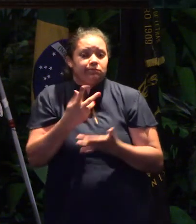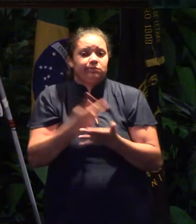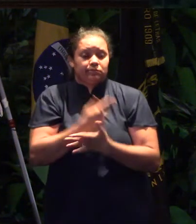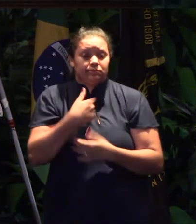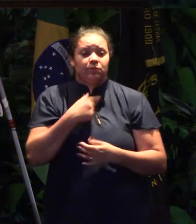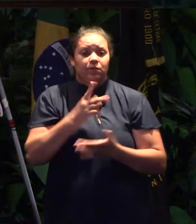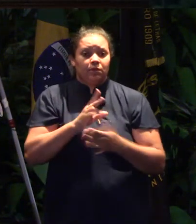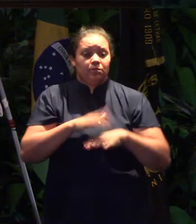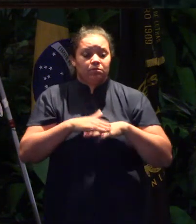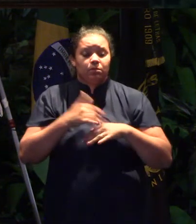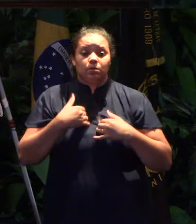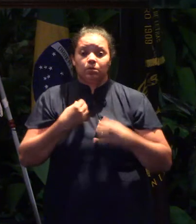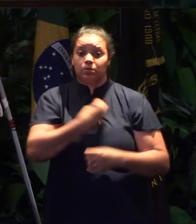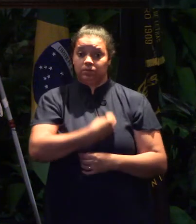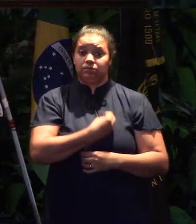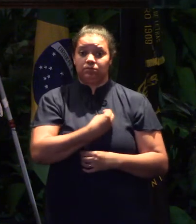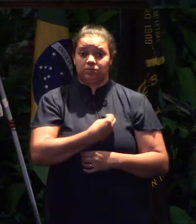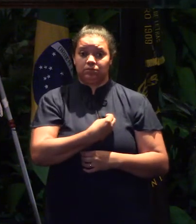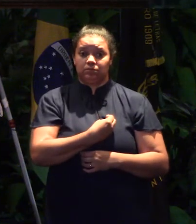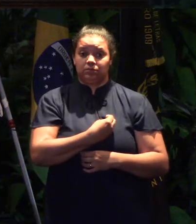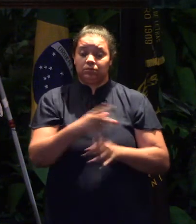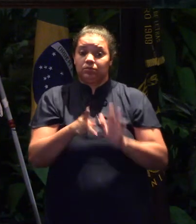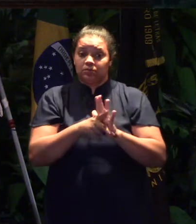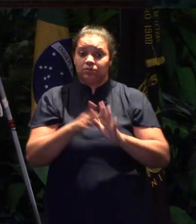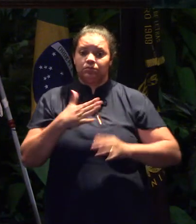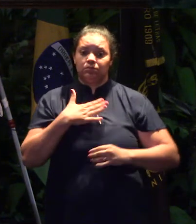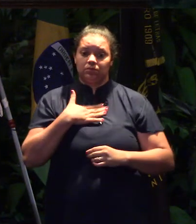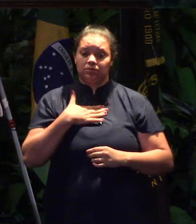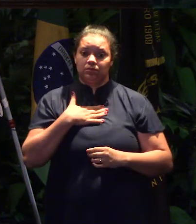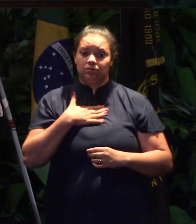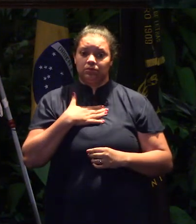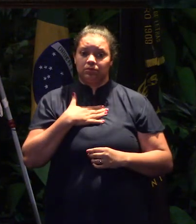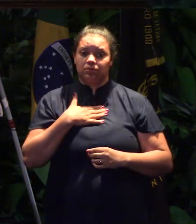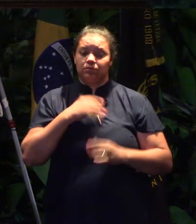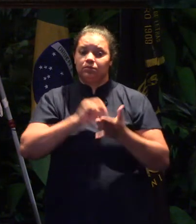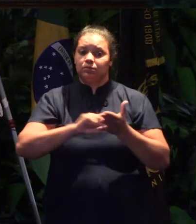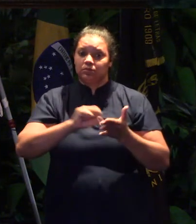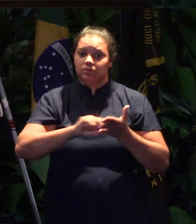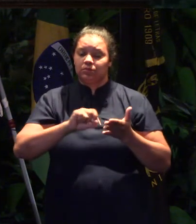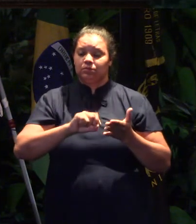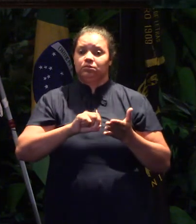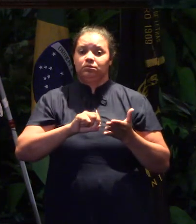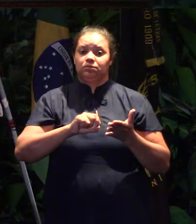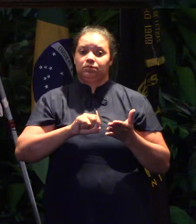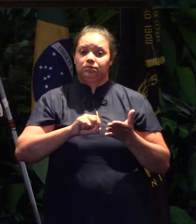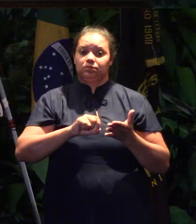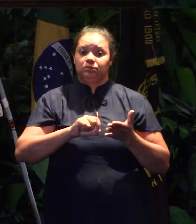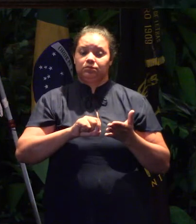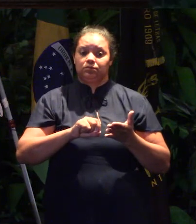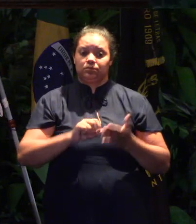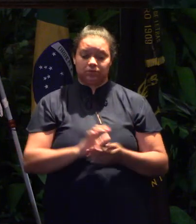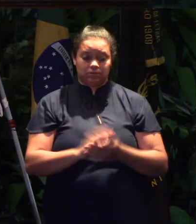vivi, enfim, aquilo que está sedimentado na minha própria vivência, né? Então, é nesse sentido que a memória atua na minha